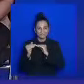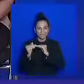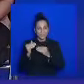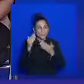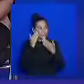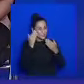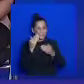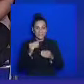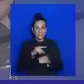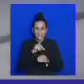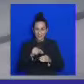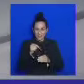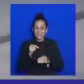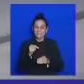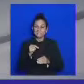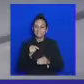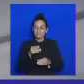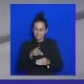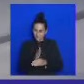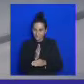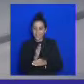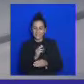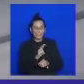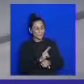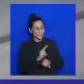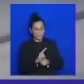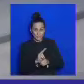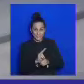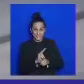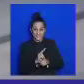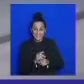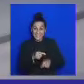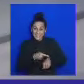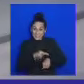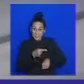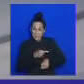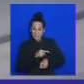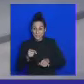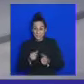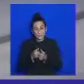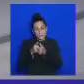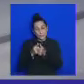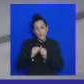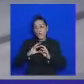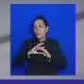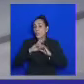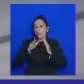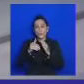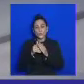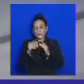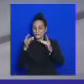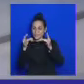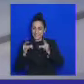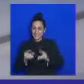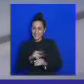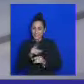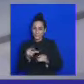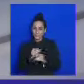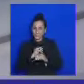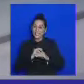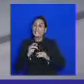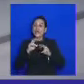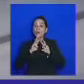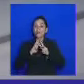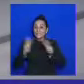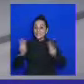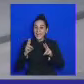confirmo. Muito obrigada, sorteio realizado, validado pelas nossas auditoras. E daqui a pouquinho você pode conferir todos os detalhes deste sorteio através